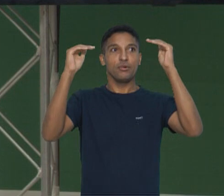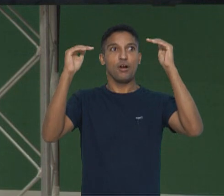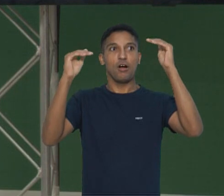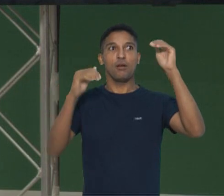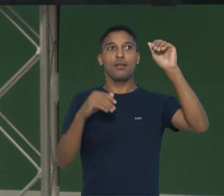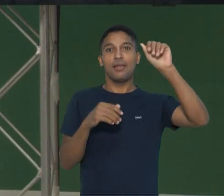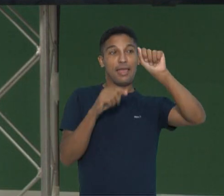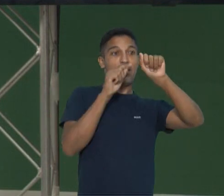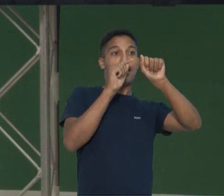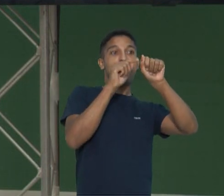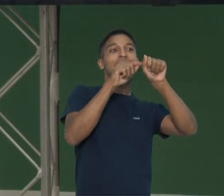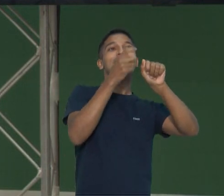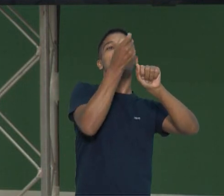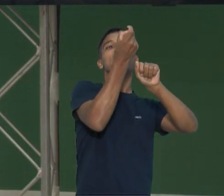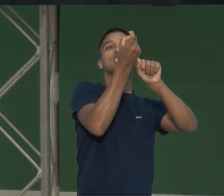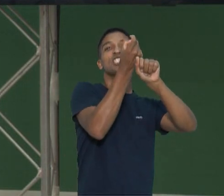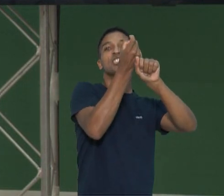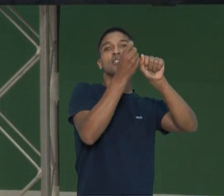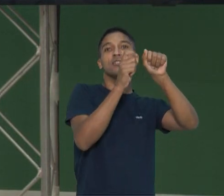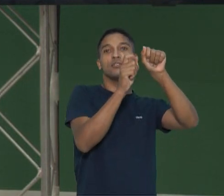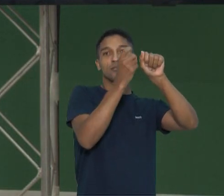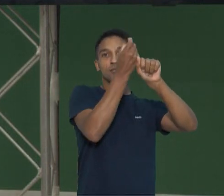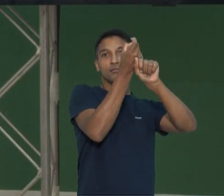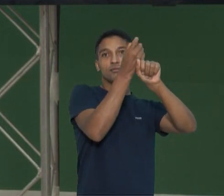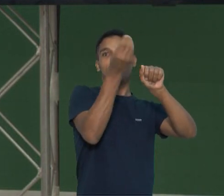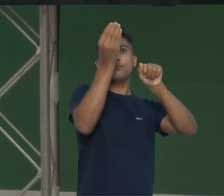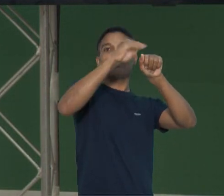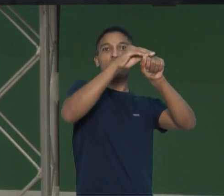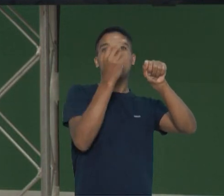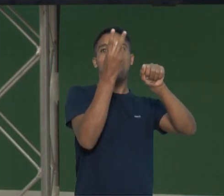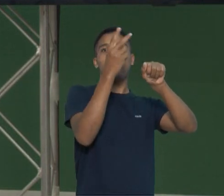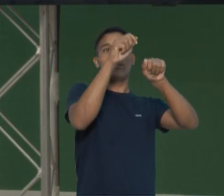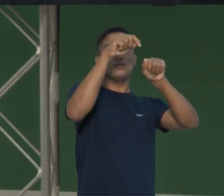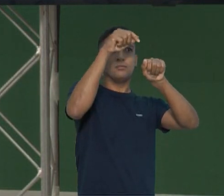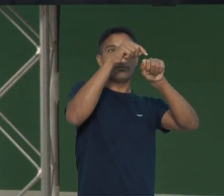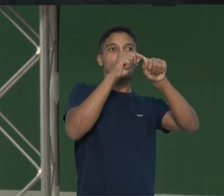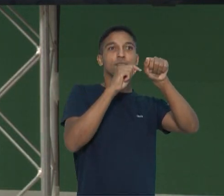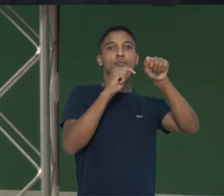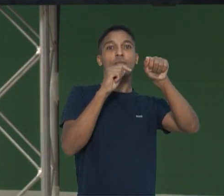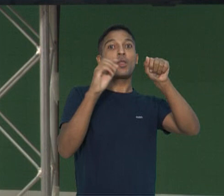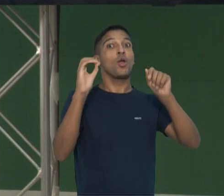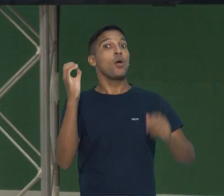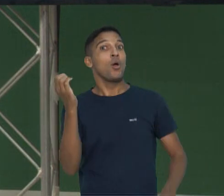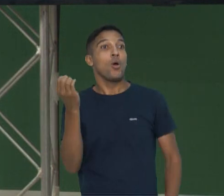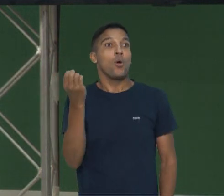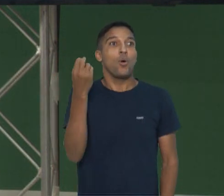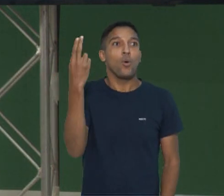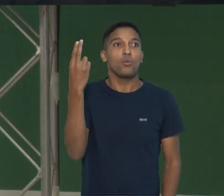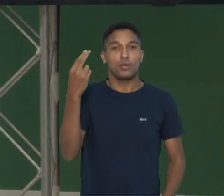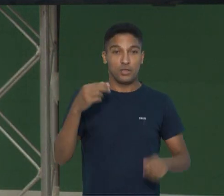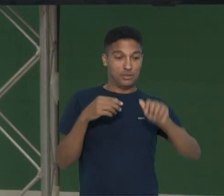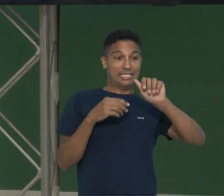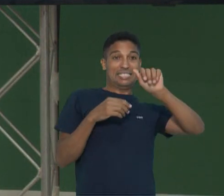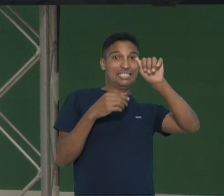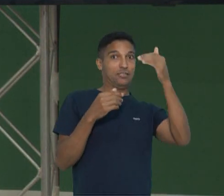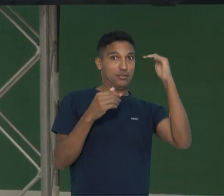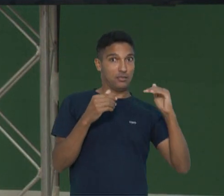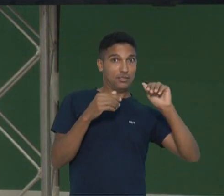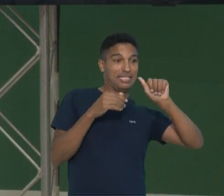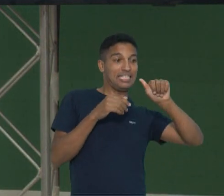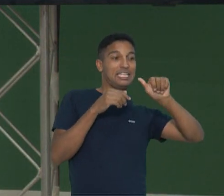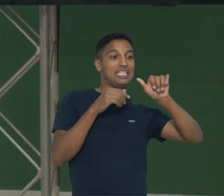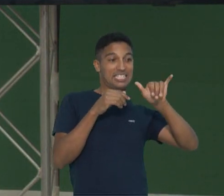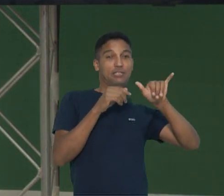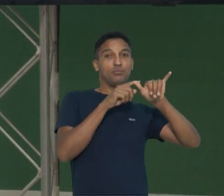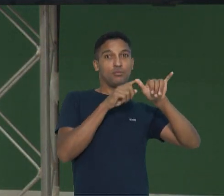A. Ou nós temos os focos sobre o eixo Y. Nesse caso, o Y estará sobre o